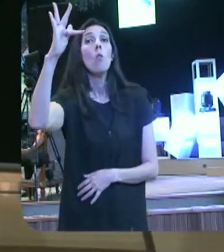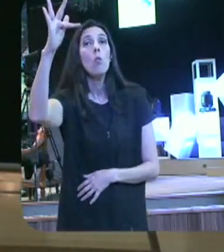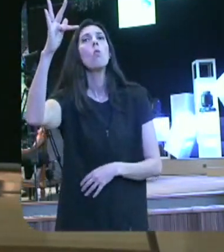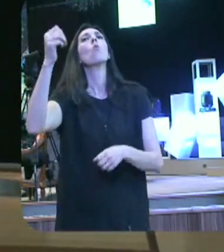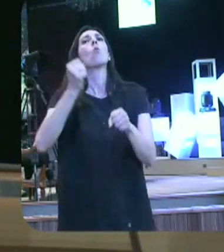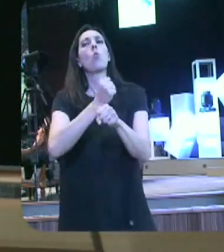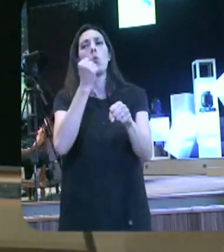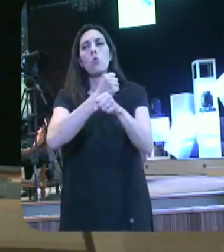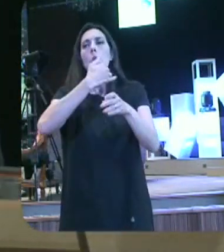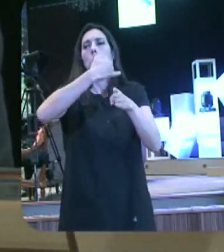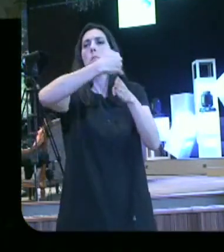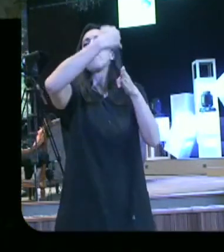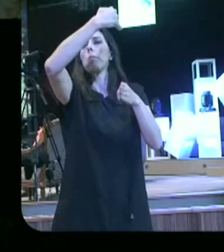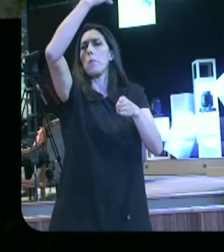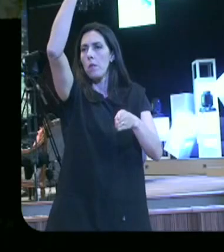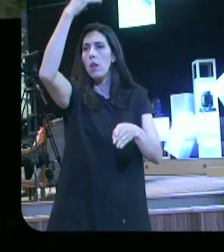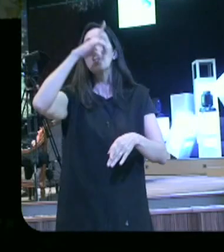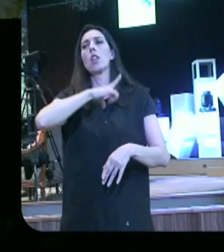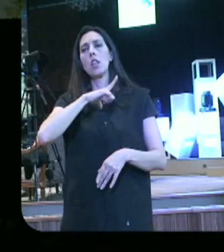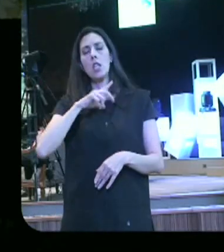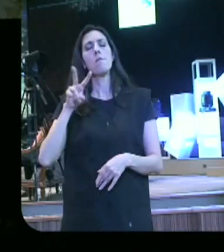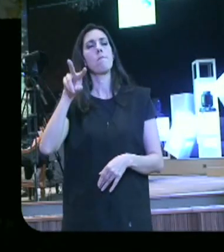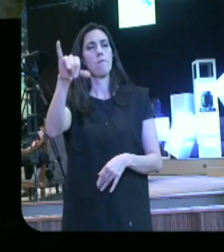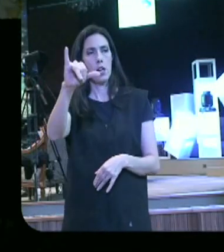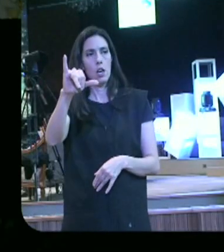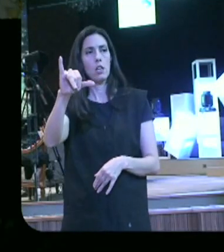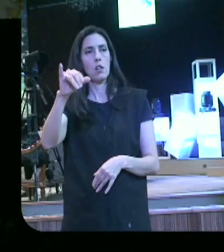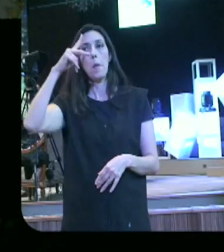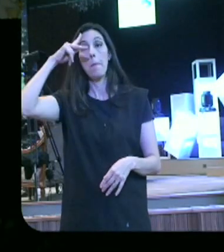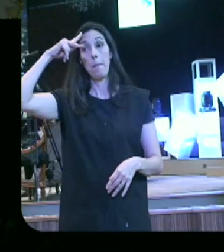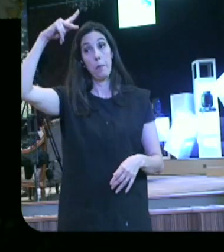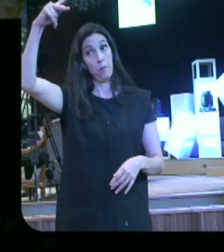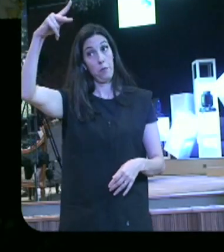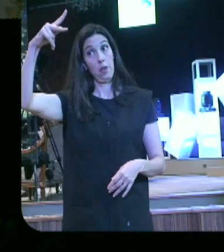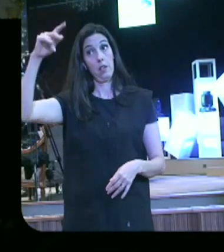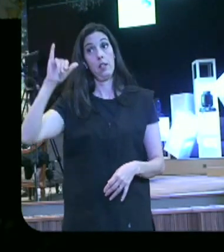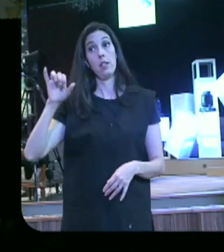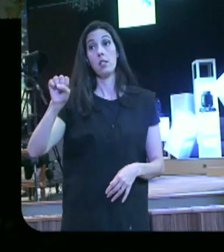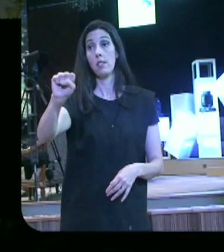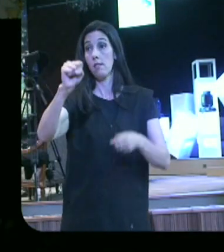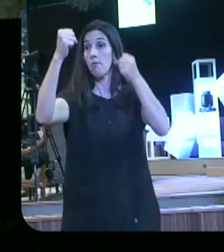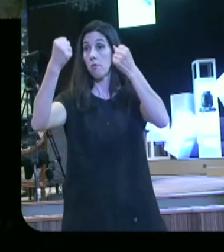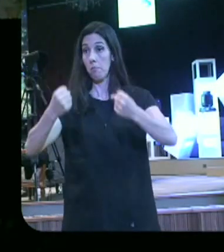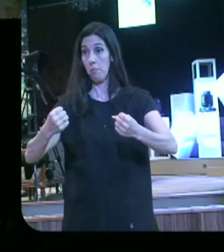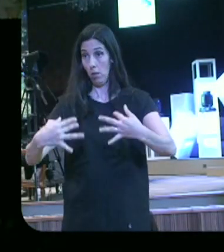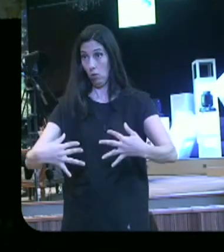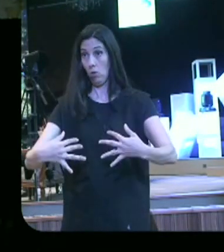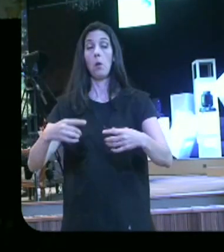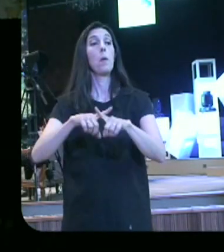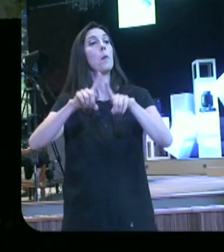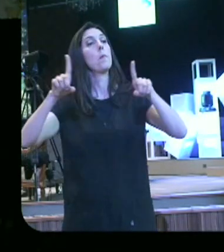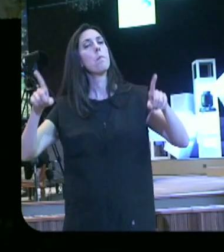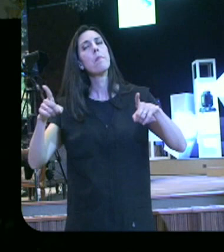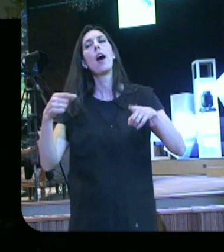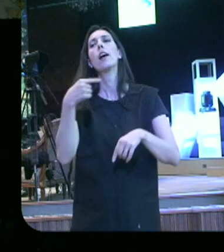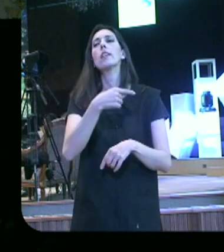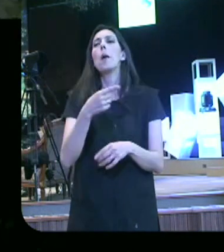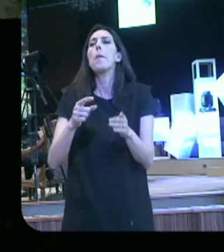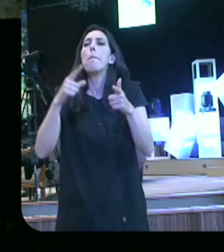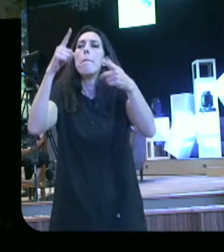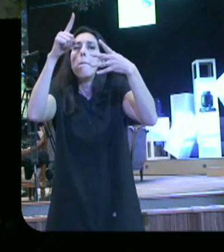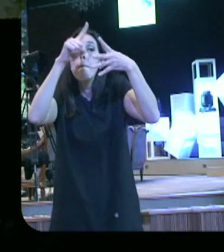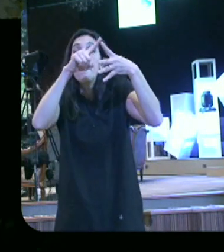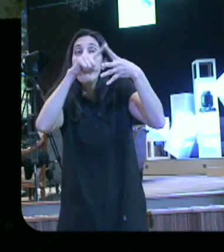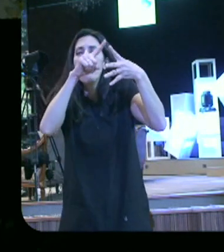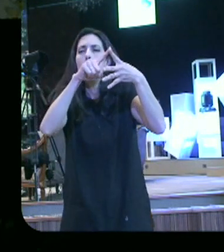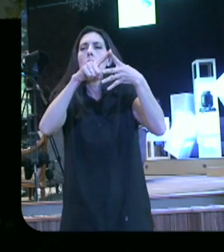usou foi amor de mãe, e essa é a primeira figura, não é? E Deus faz uma pergunta para a cidade,